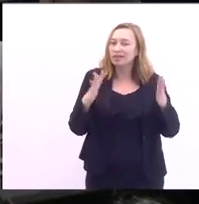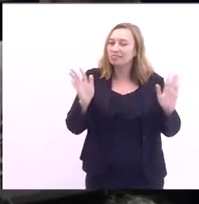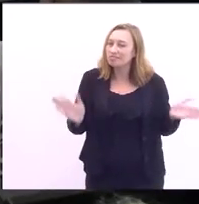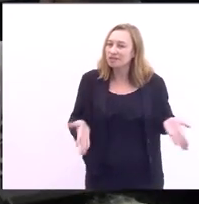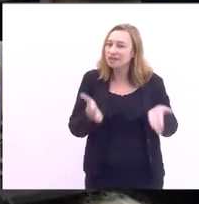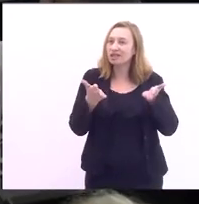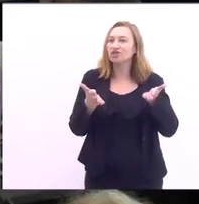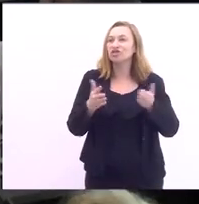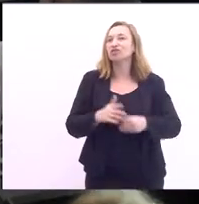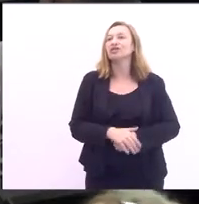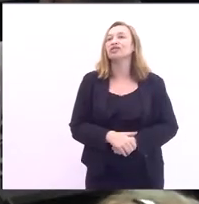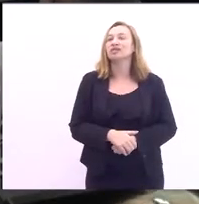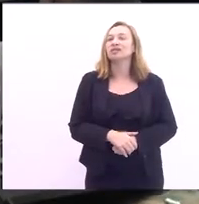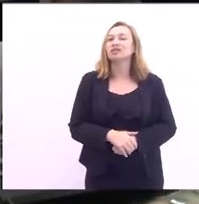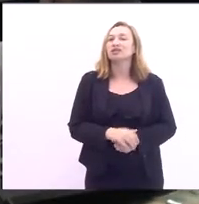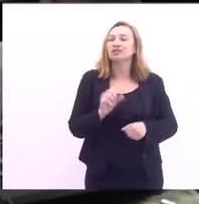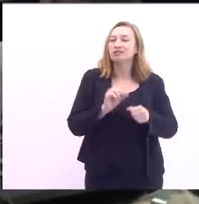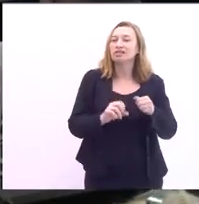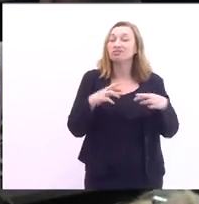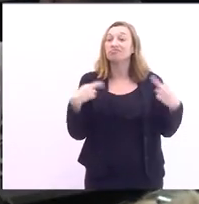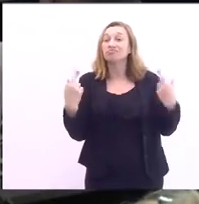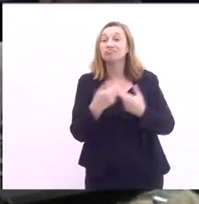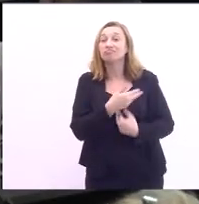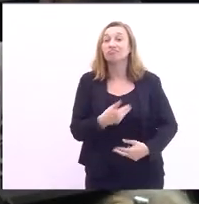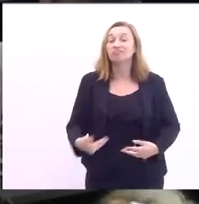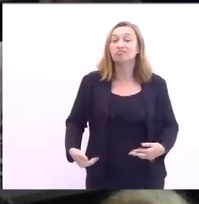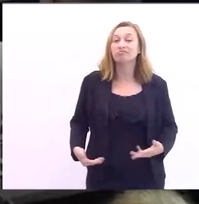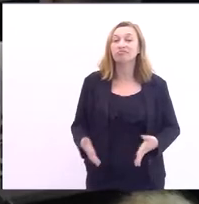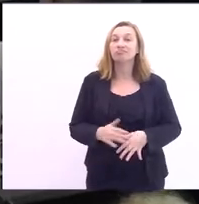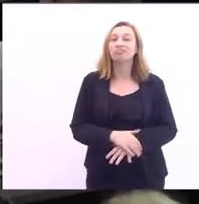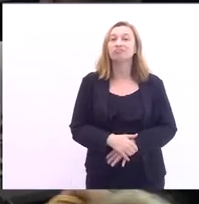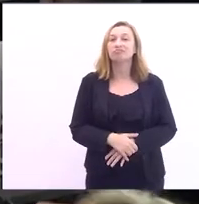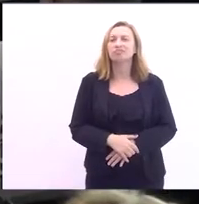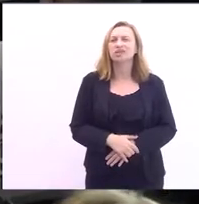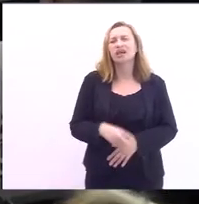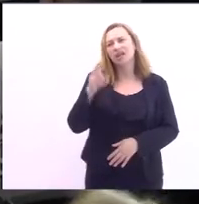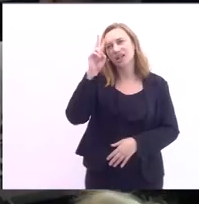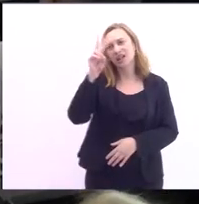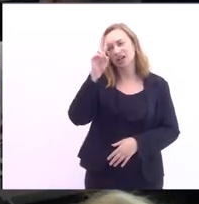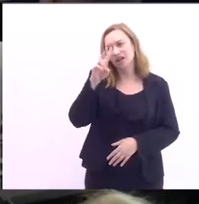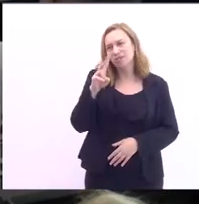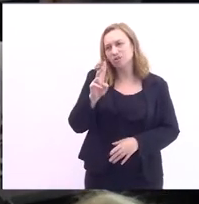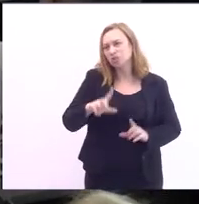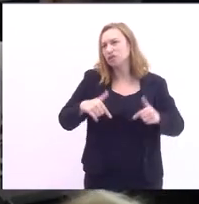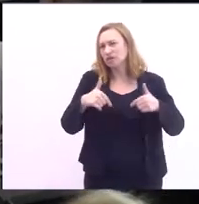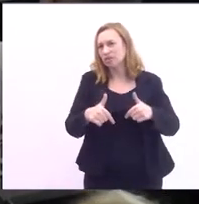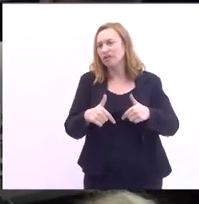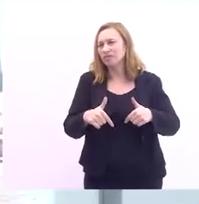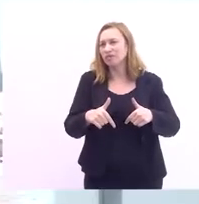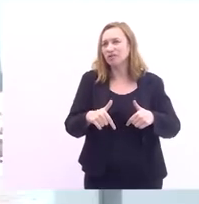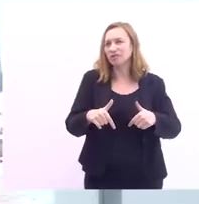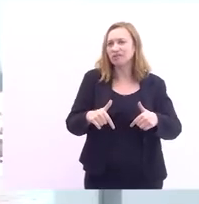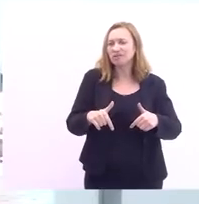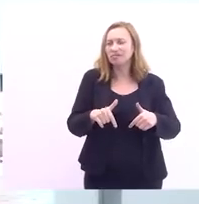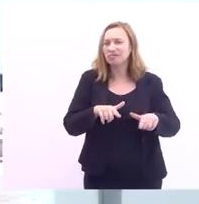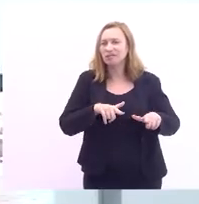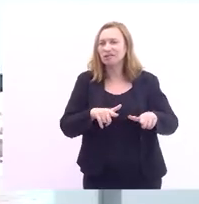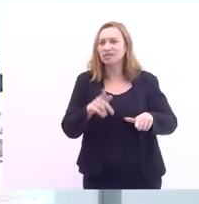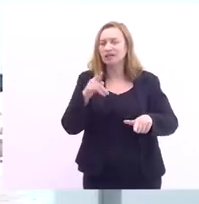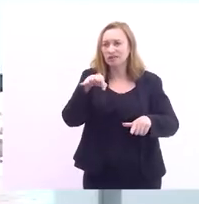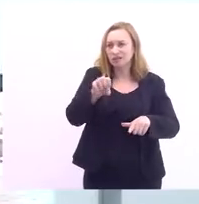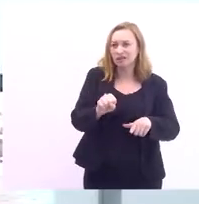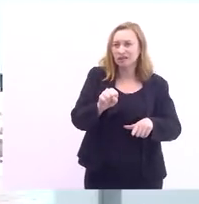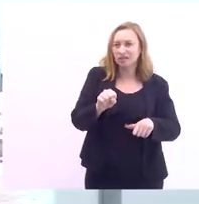iniciativa de realizar essa audiência. Eu recordo da excelente atuação do deputado Paulo Ramos quando presidiu